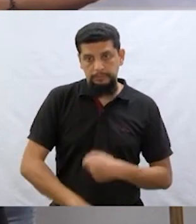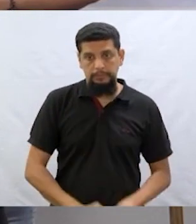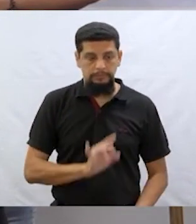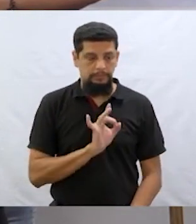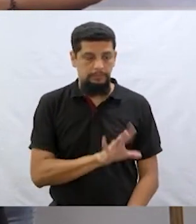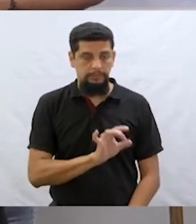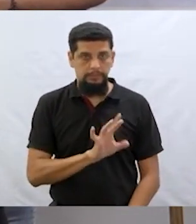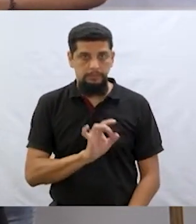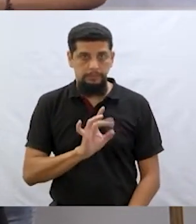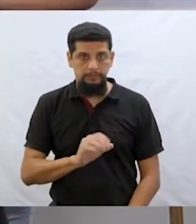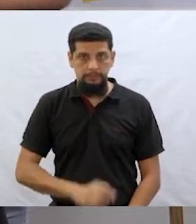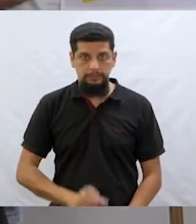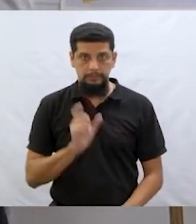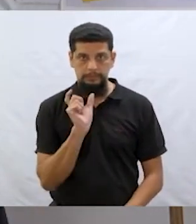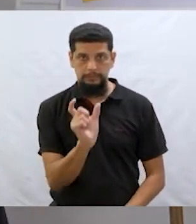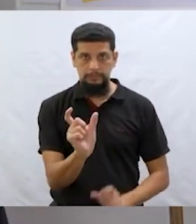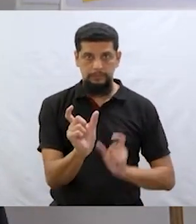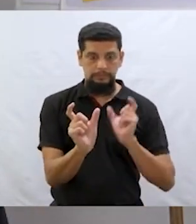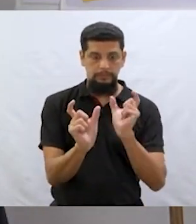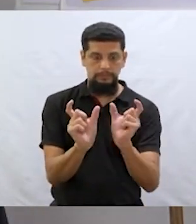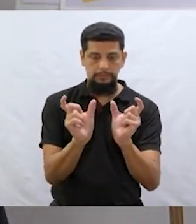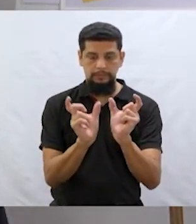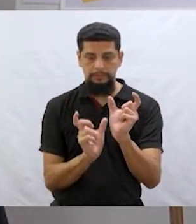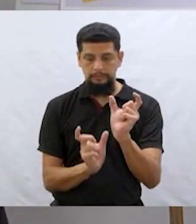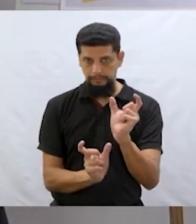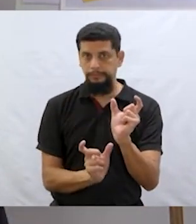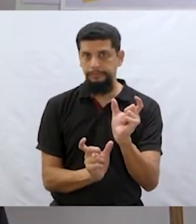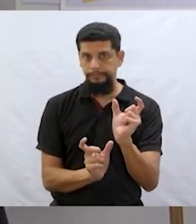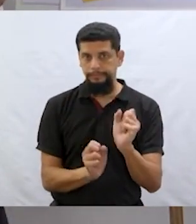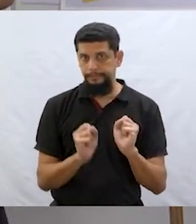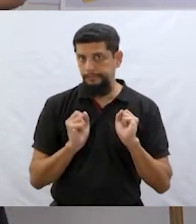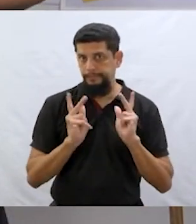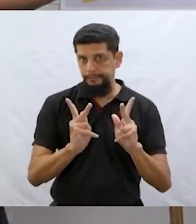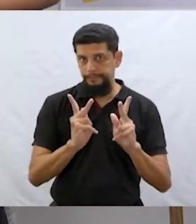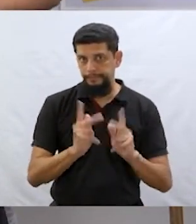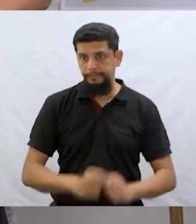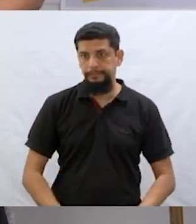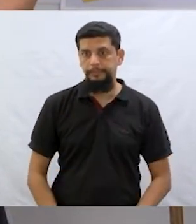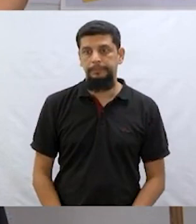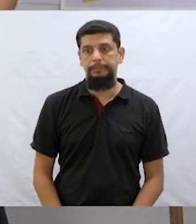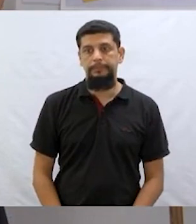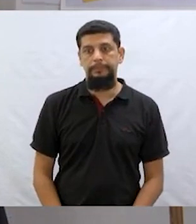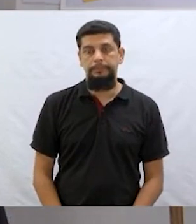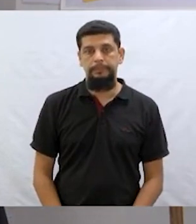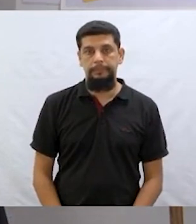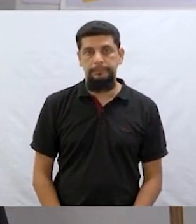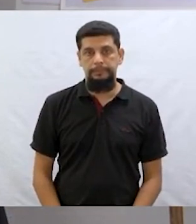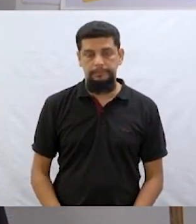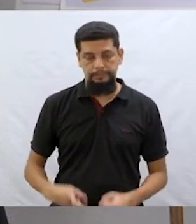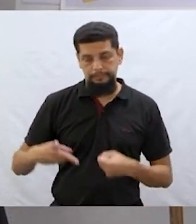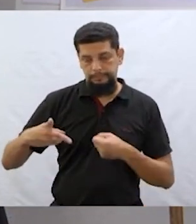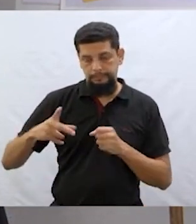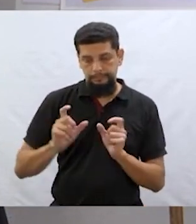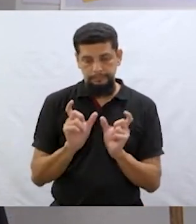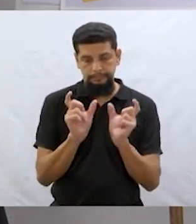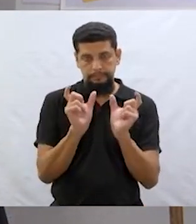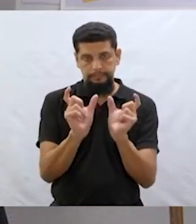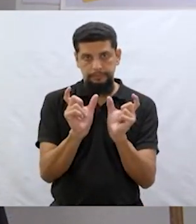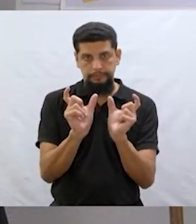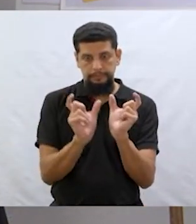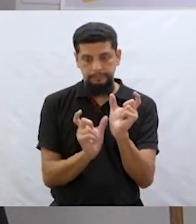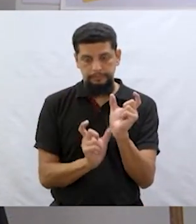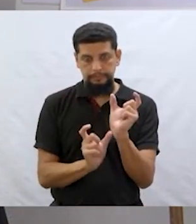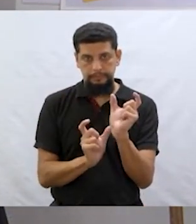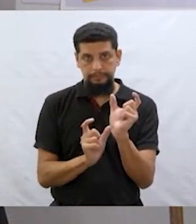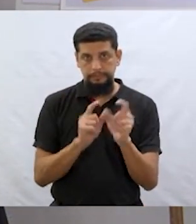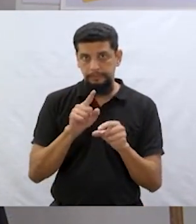recortar, ó, dividindo aqui as letras, isso, daí